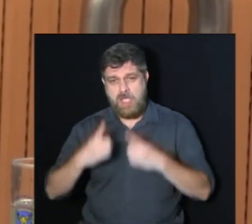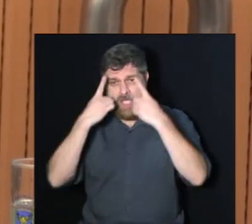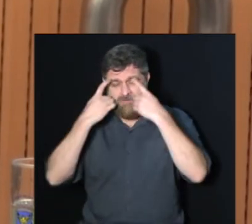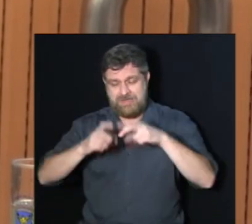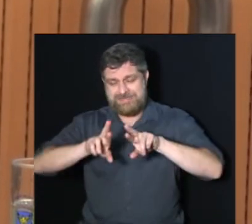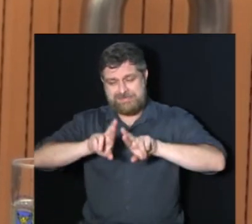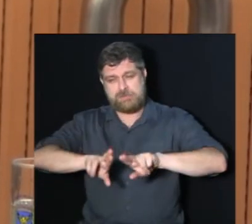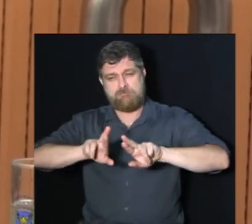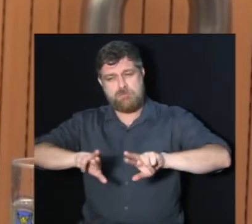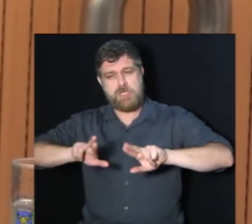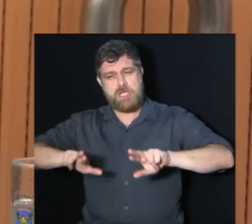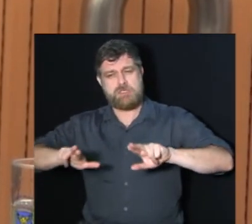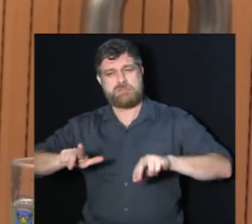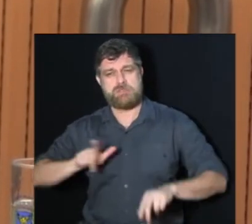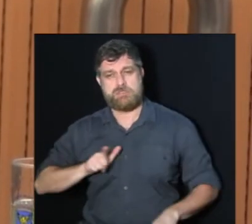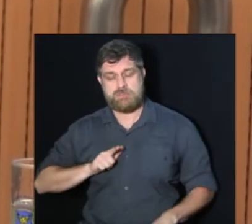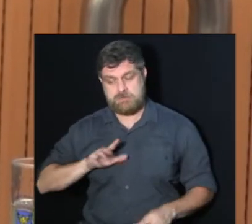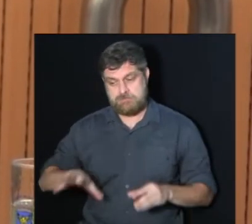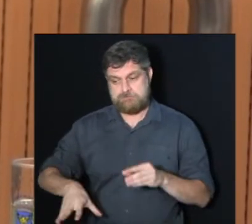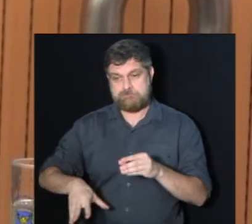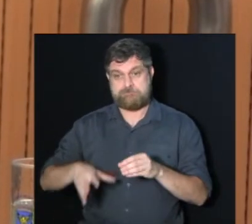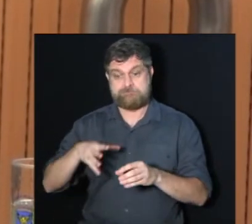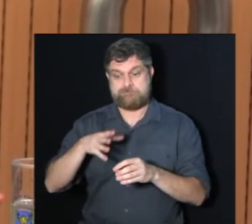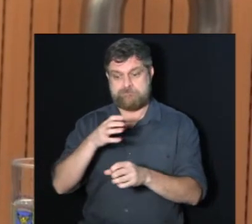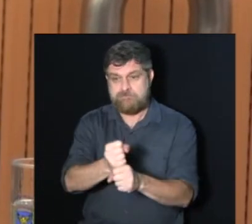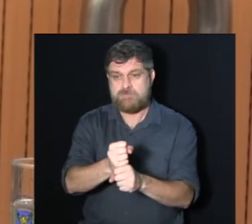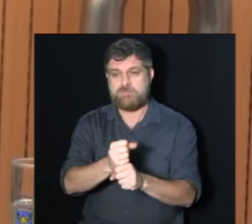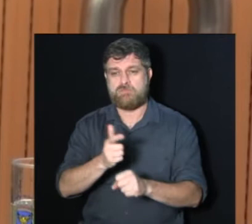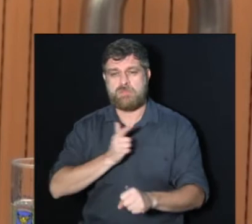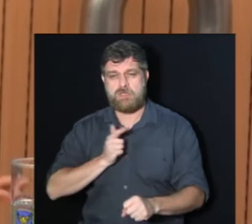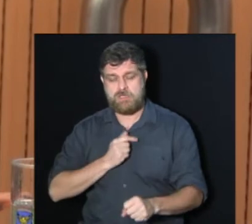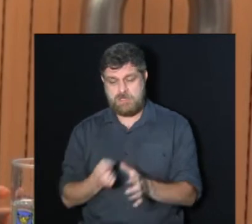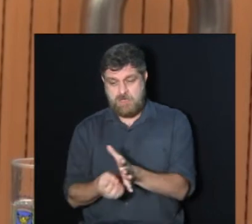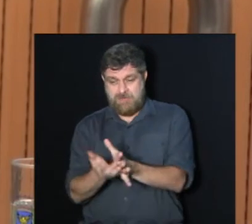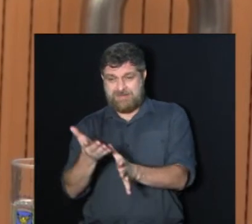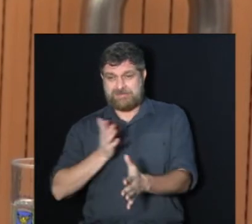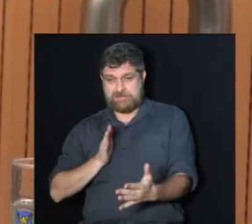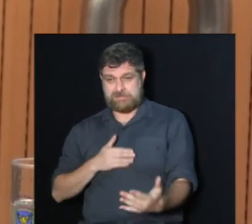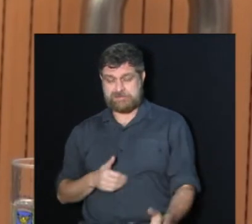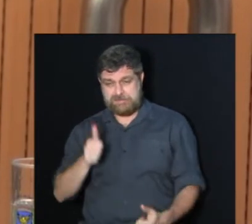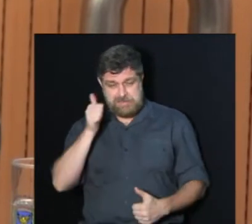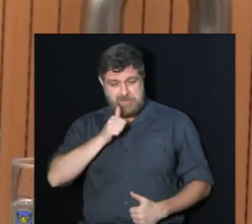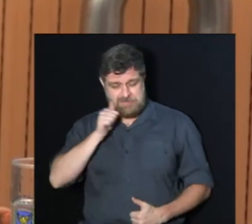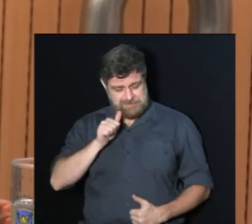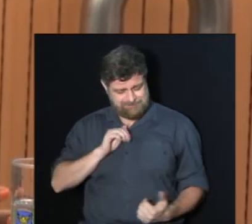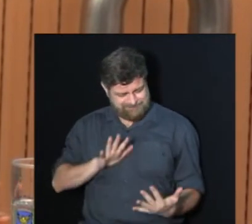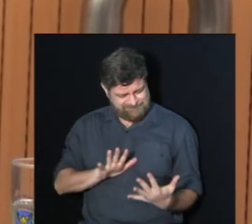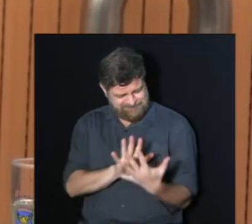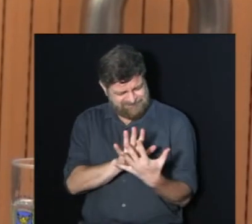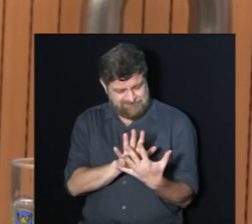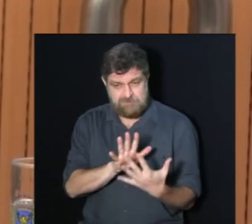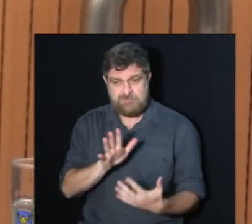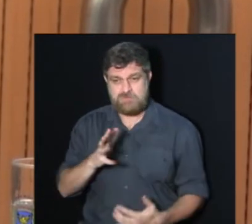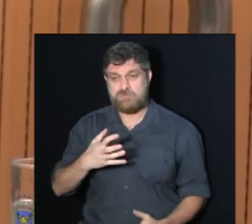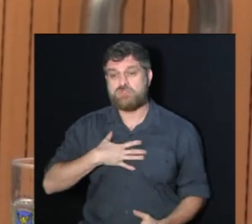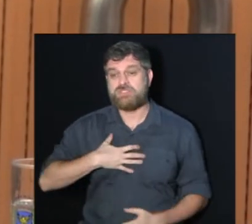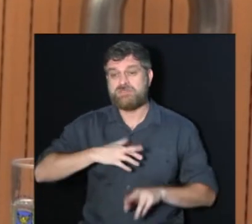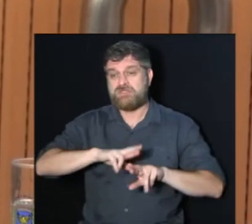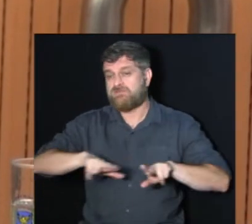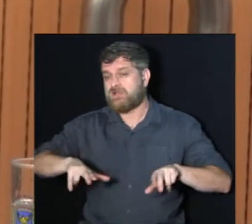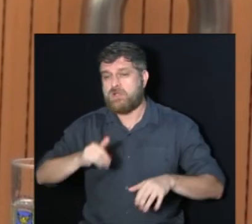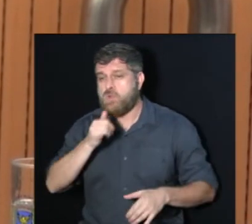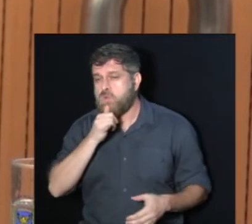violência que se somam e que muitas vezes impactam as mulheres de uma forma diferenciada, como,